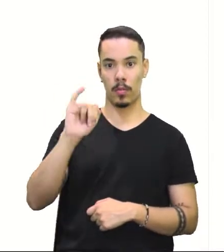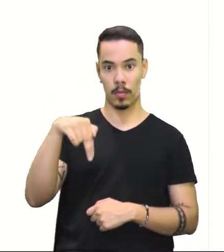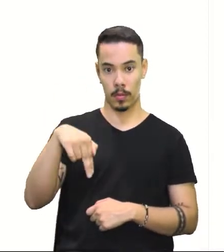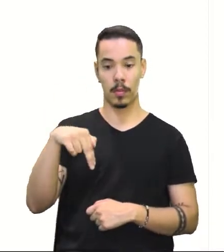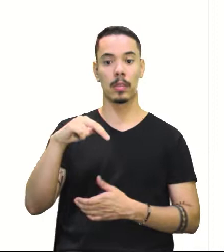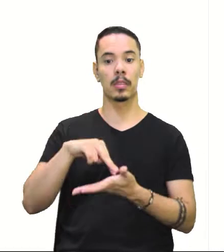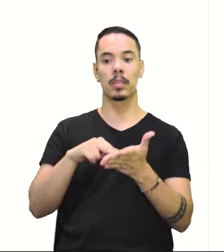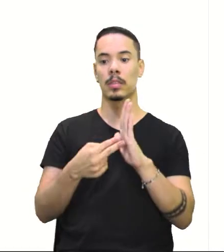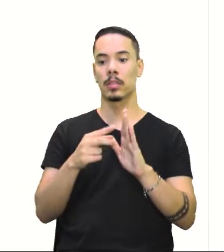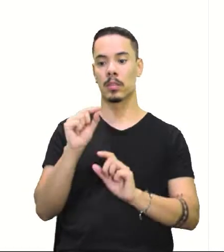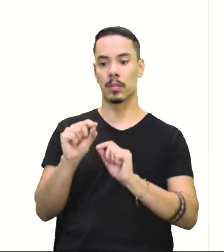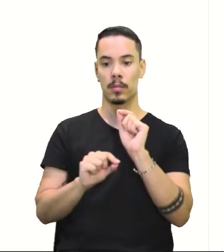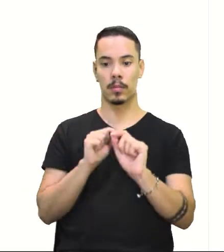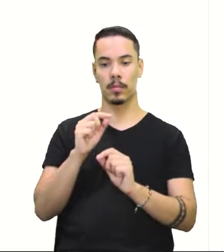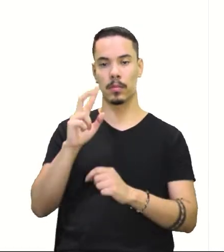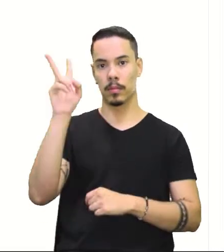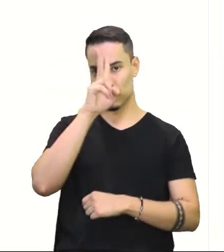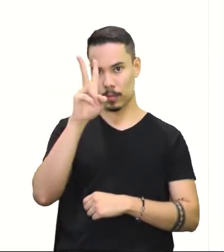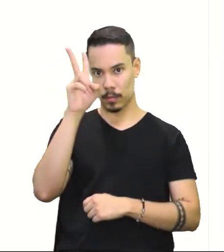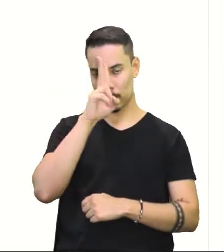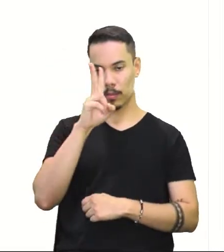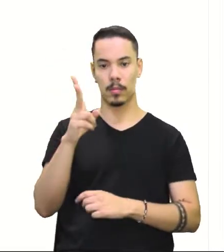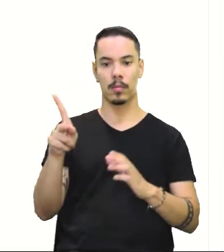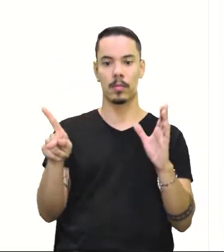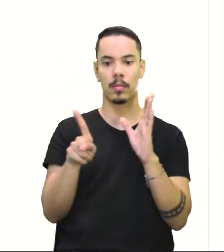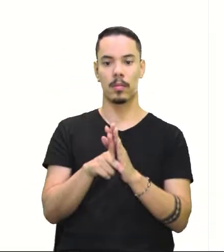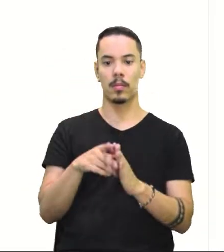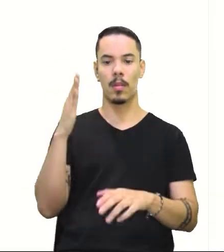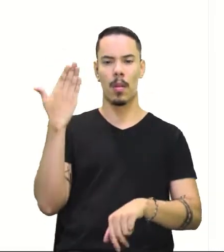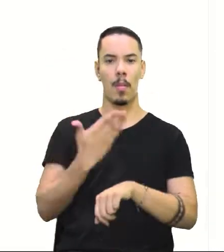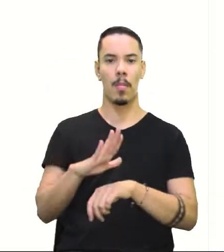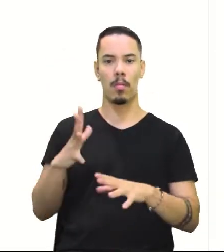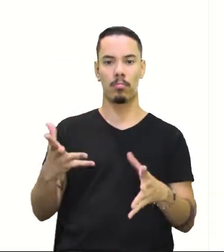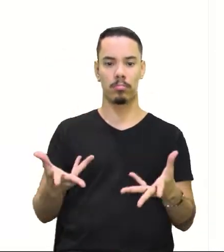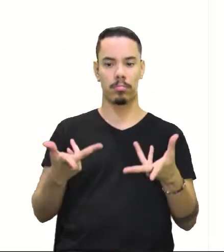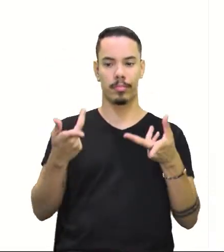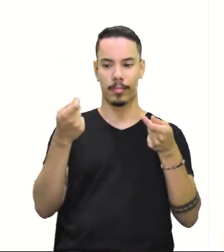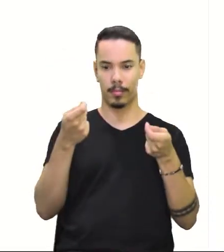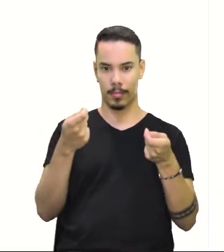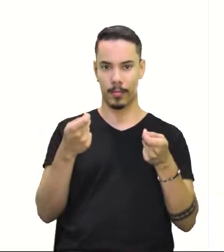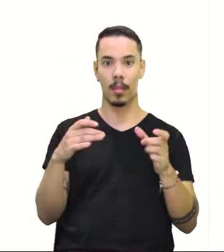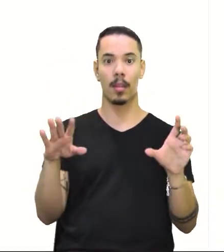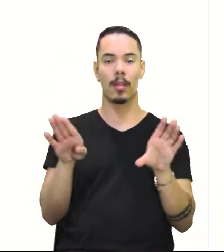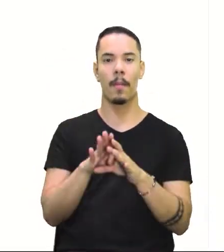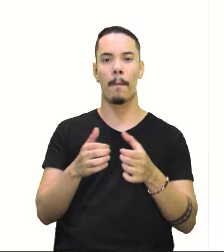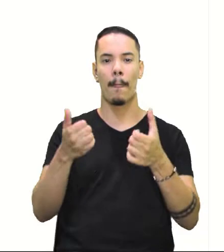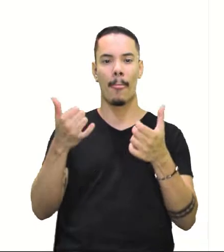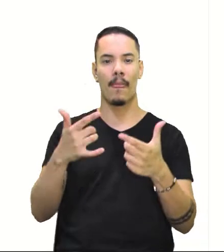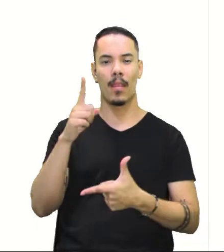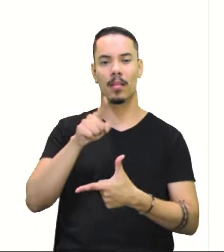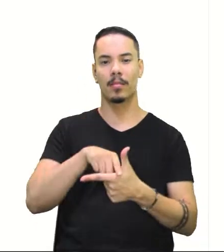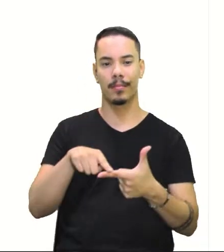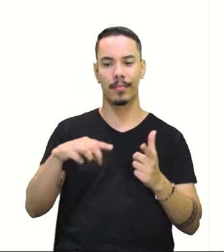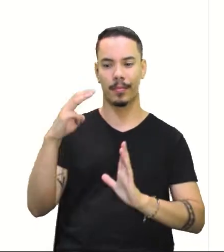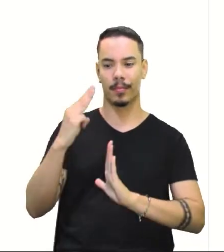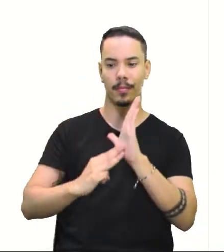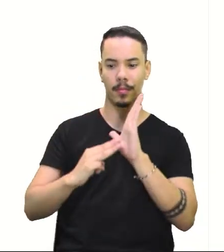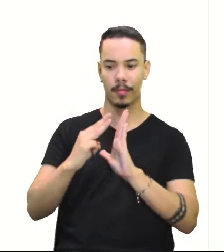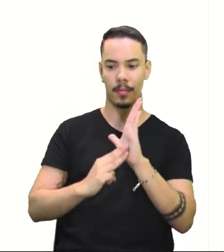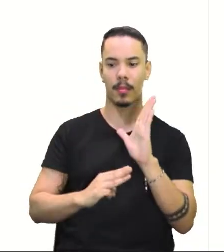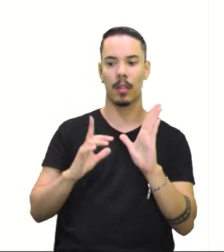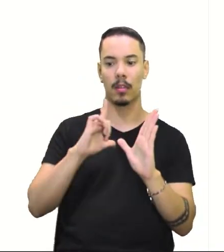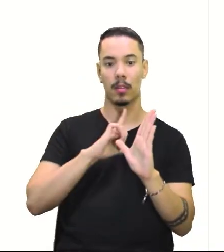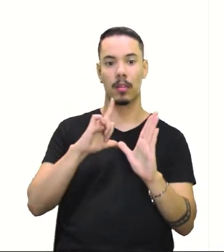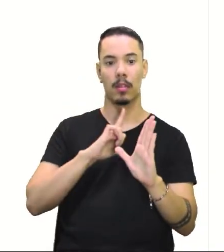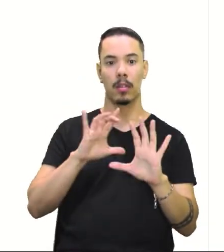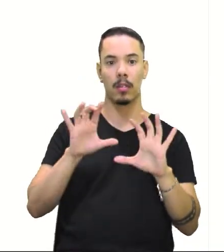Lembra um pouco lá os produtos notáveis, né? É, a praticidade, né? Vamos lá? Então, falando da divisão por esse método, esse